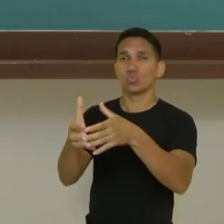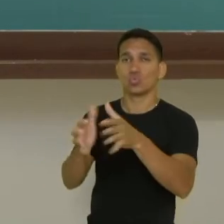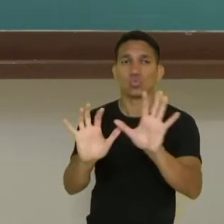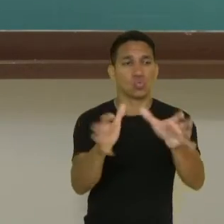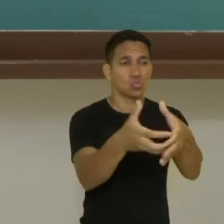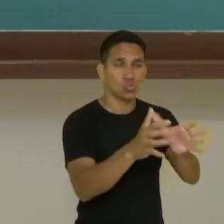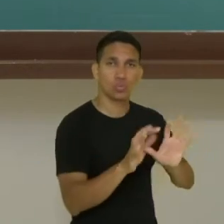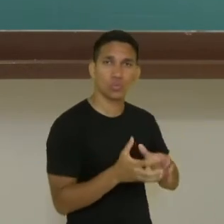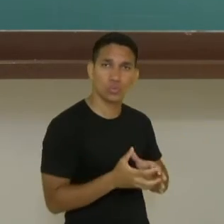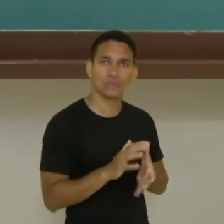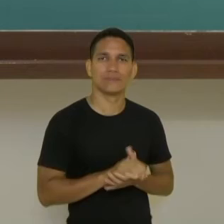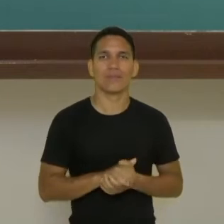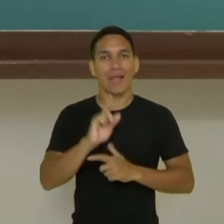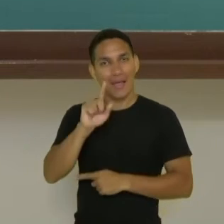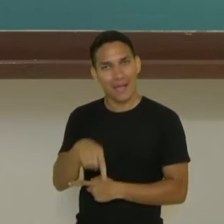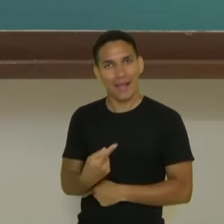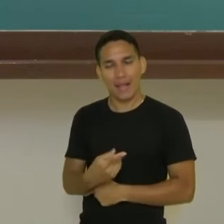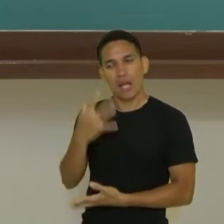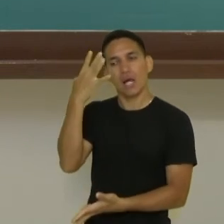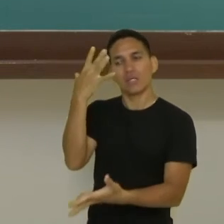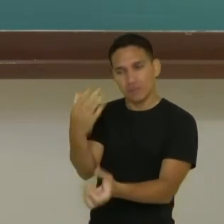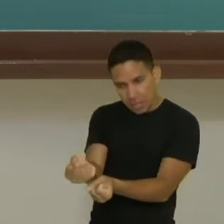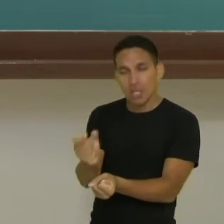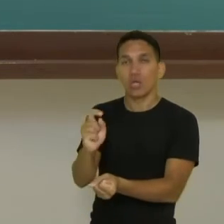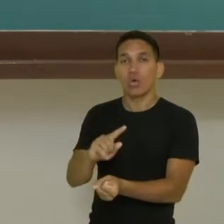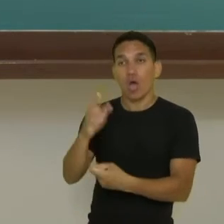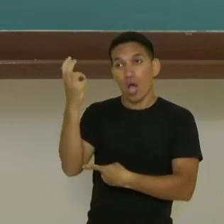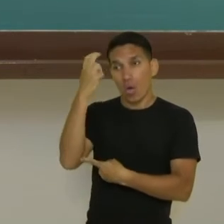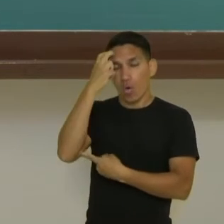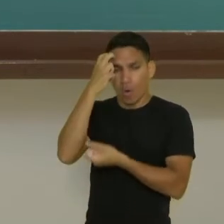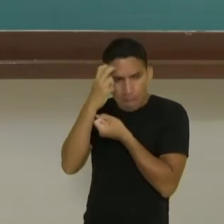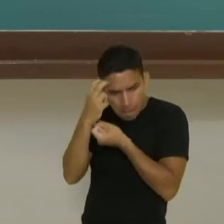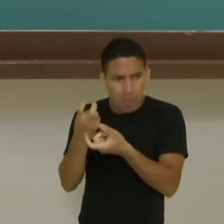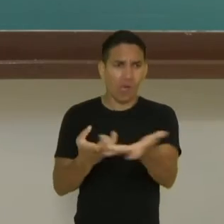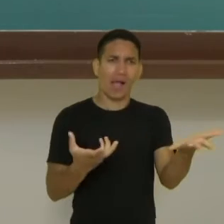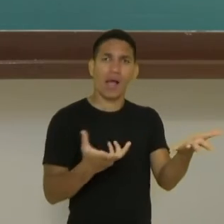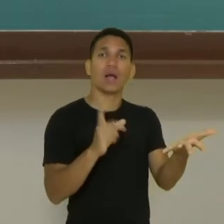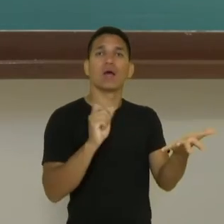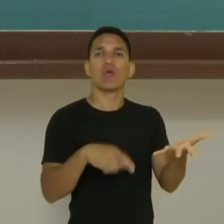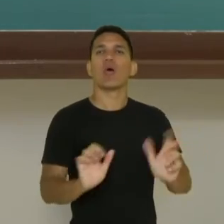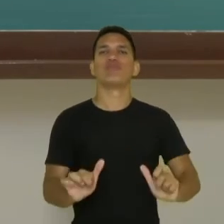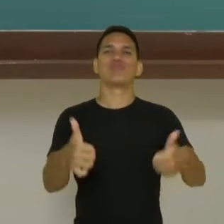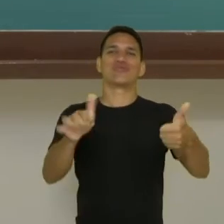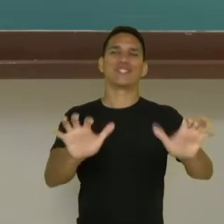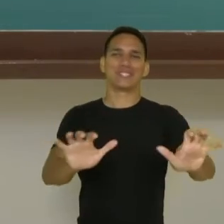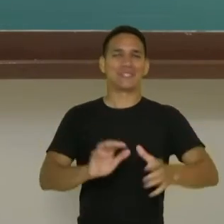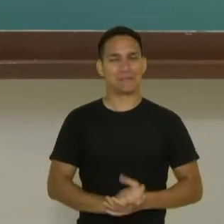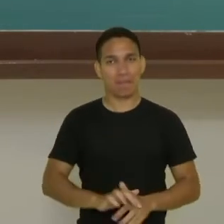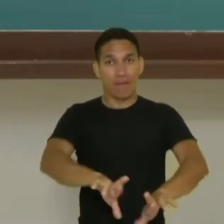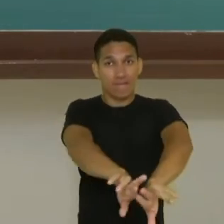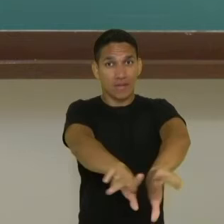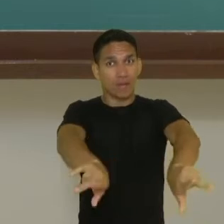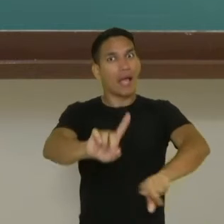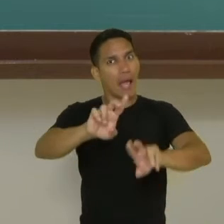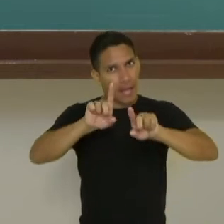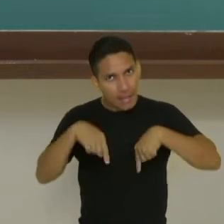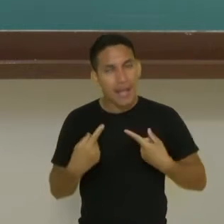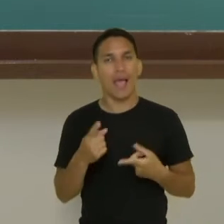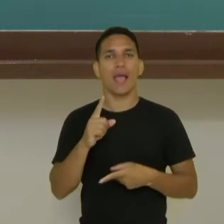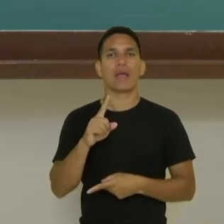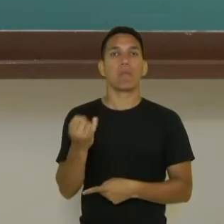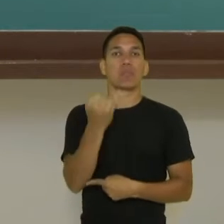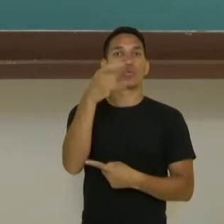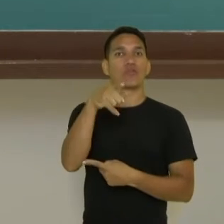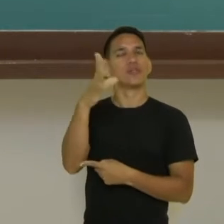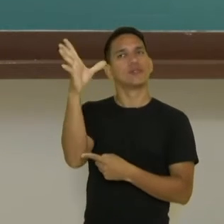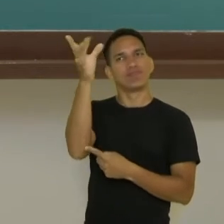o reconhecimento da diversidade cultural como positiva. Aí sim, isso que é muito importante vocês terem sempre na mente de